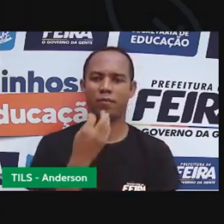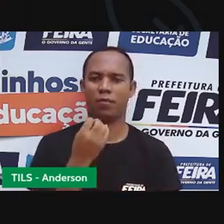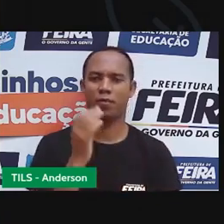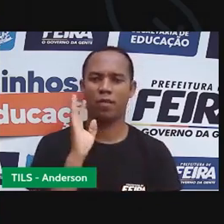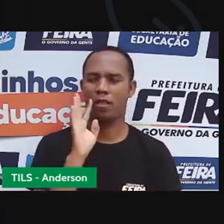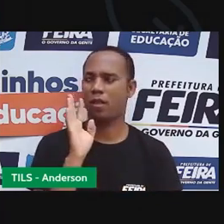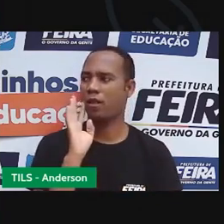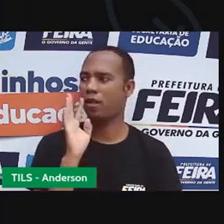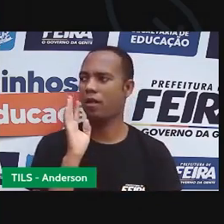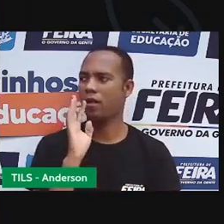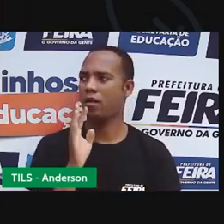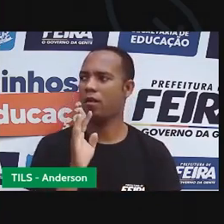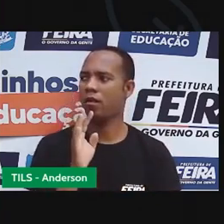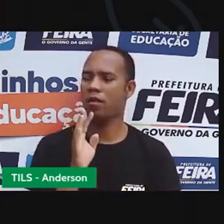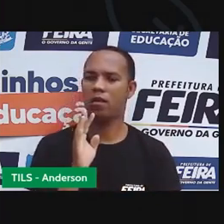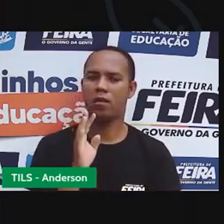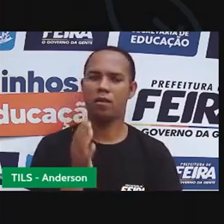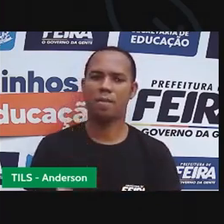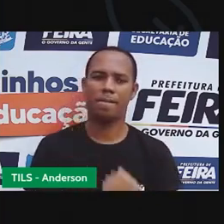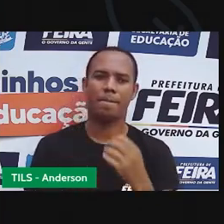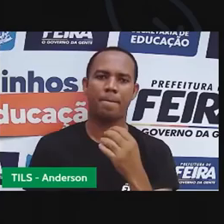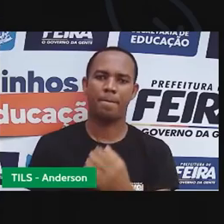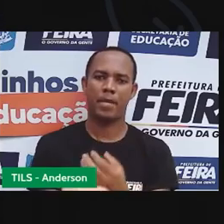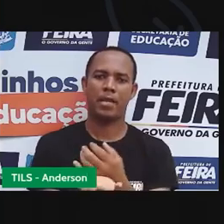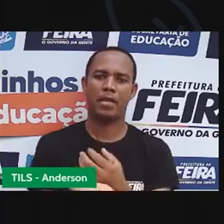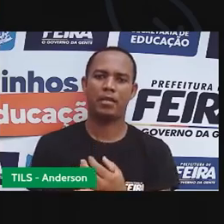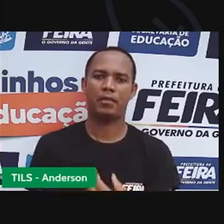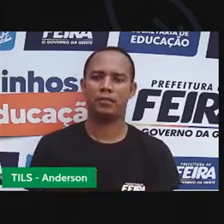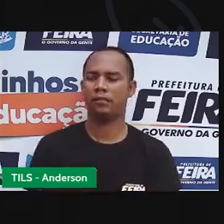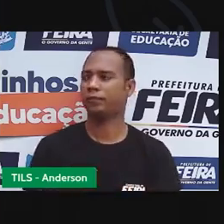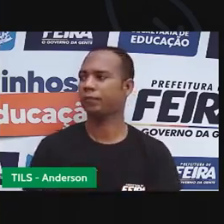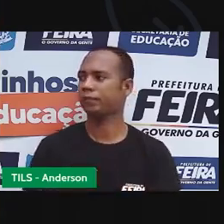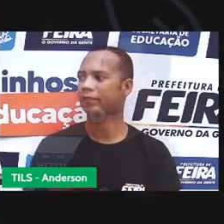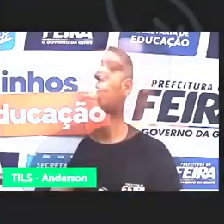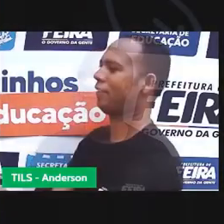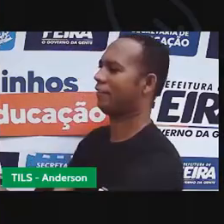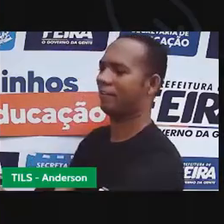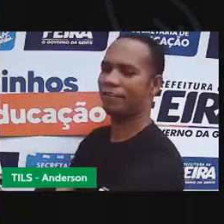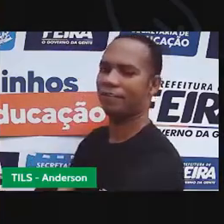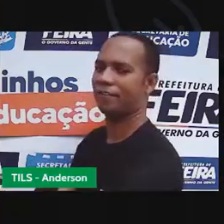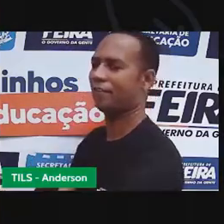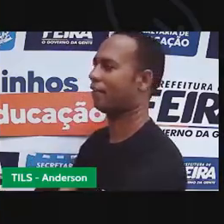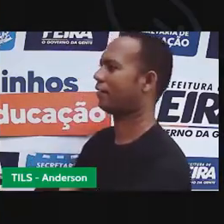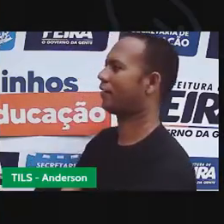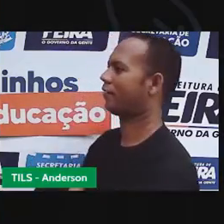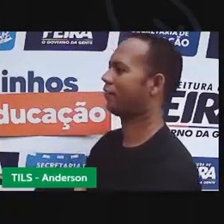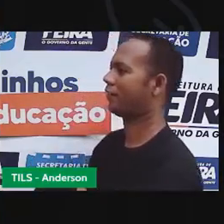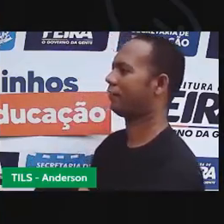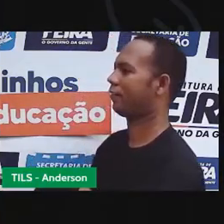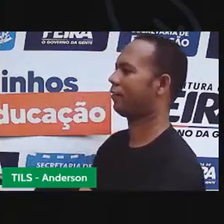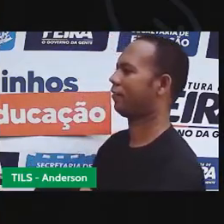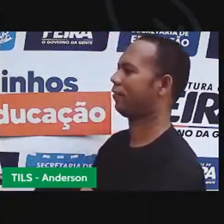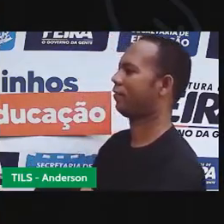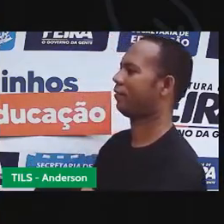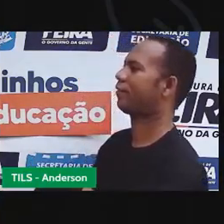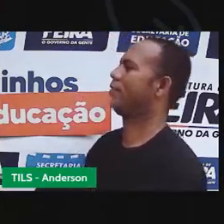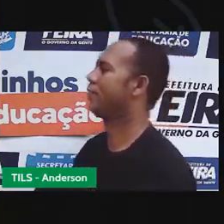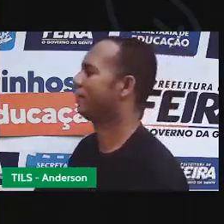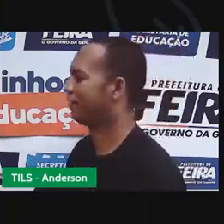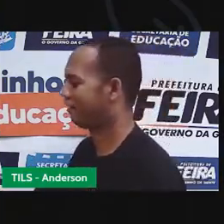Ah, não sabe não, é só bater aqui agora, ó. Bater aqui no fundo, pá, isso. Vou jogar pra Anderson, ó, vou jogar,